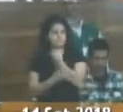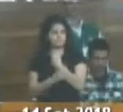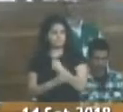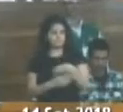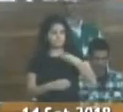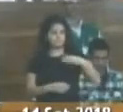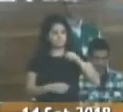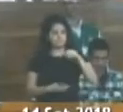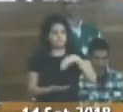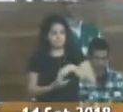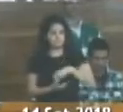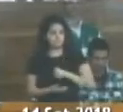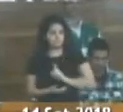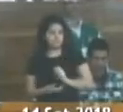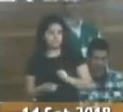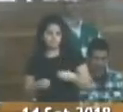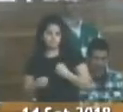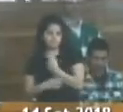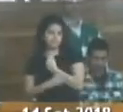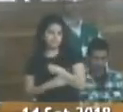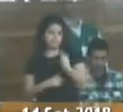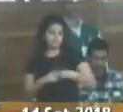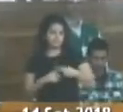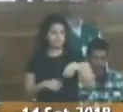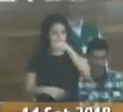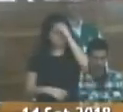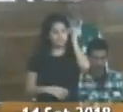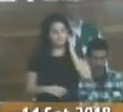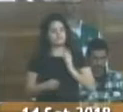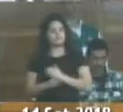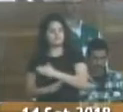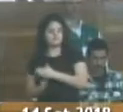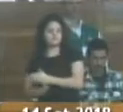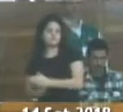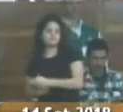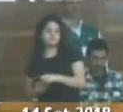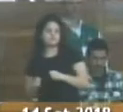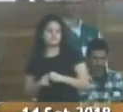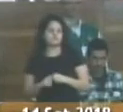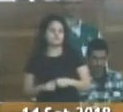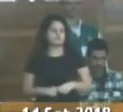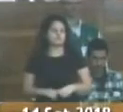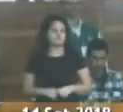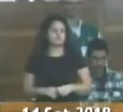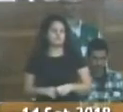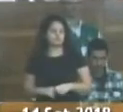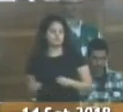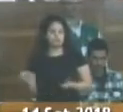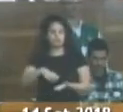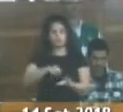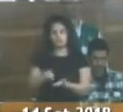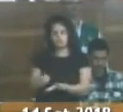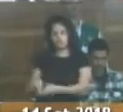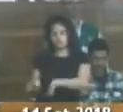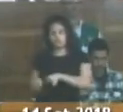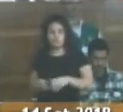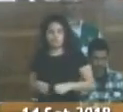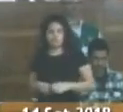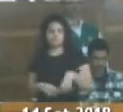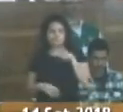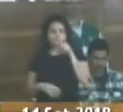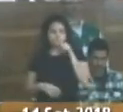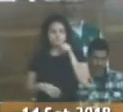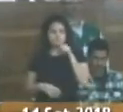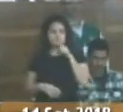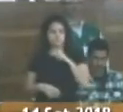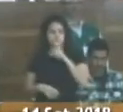metros. Não protege, gente, porque as pessoas vão lá e vão aplicando um troço lá nas árvores, se você olha por cima, as árvores estão